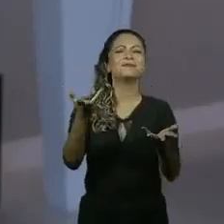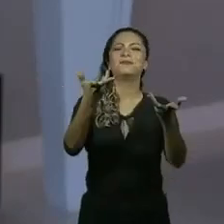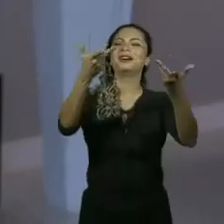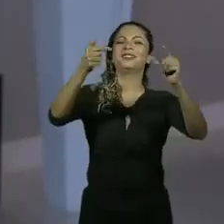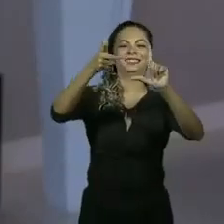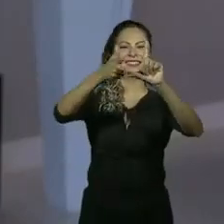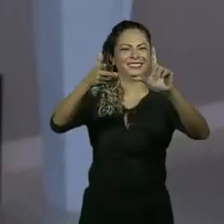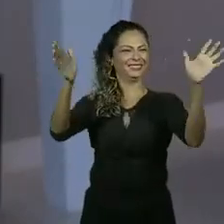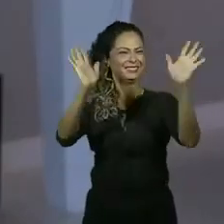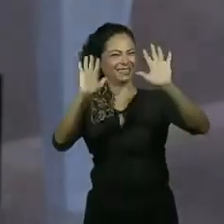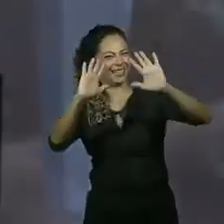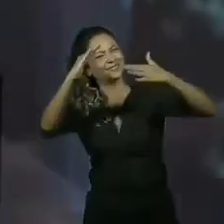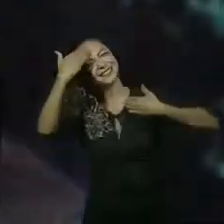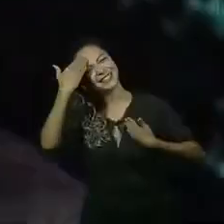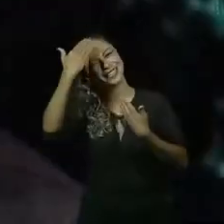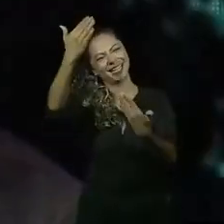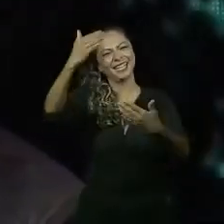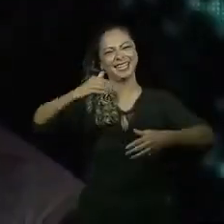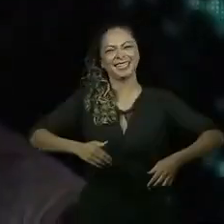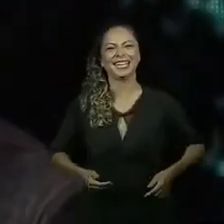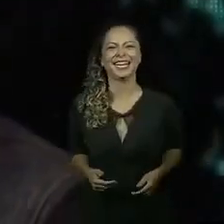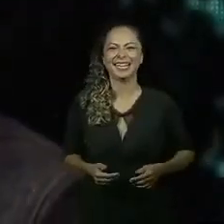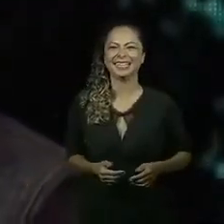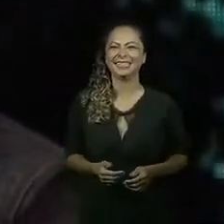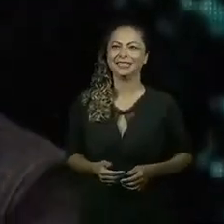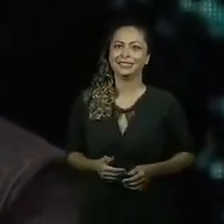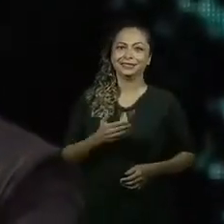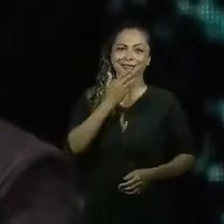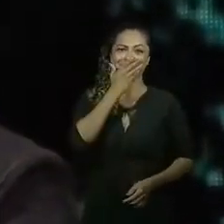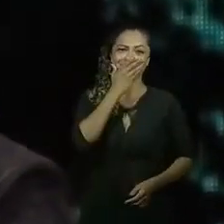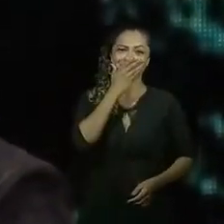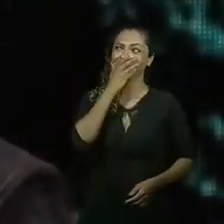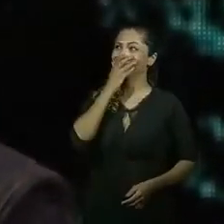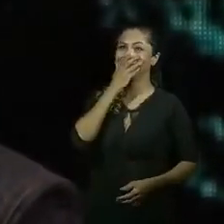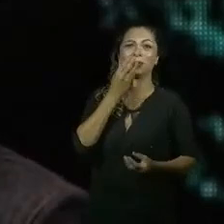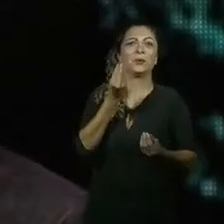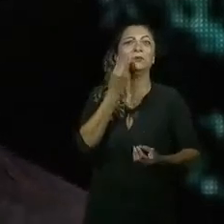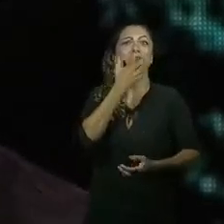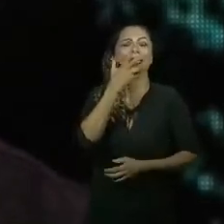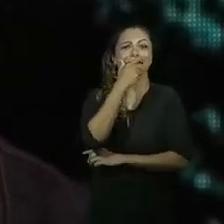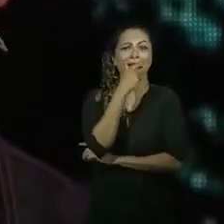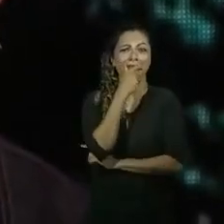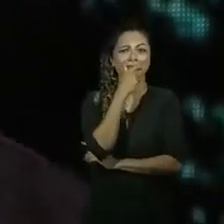Tchau, obrigada! Meu Deus do céu, como é que vai de música agora?